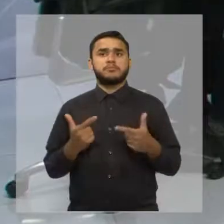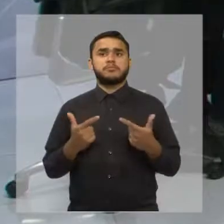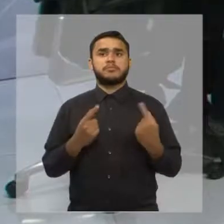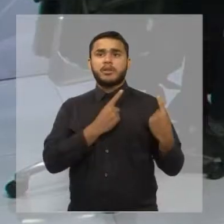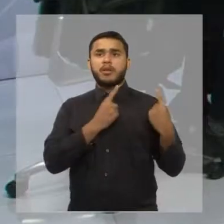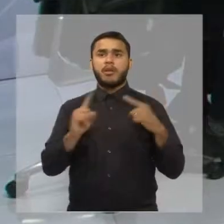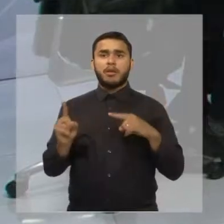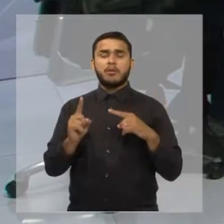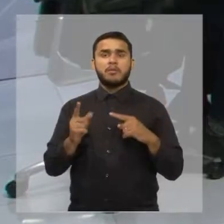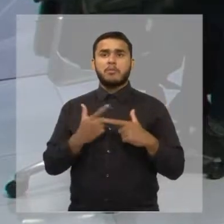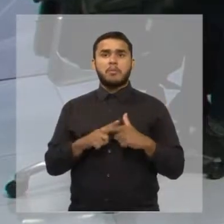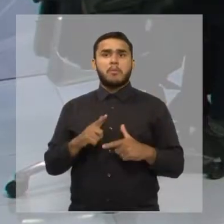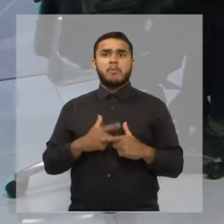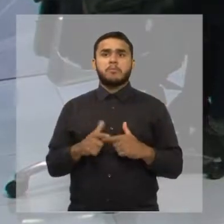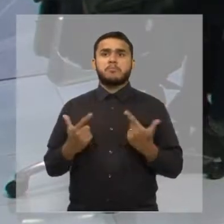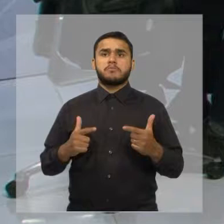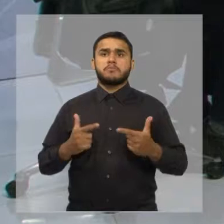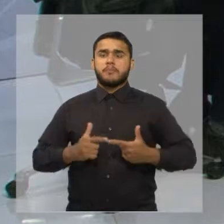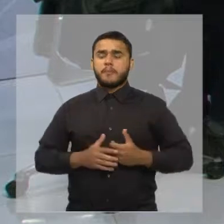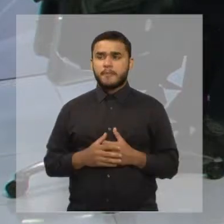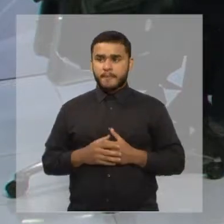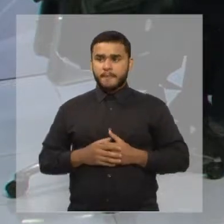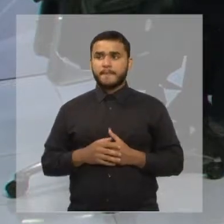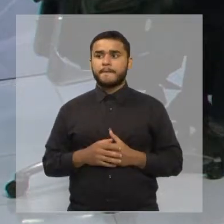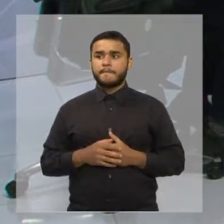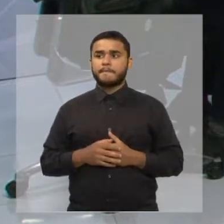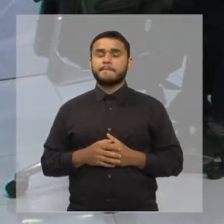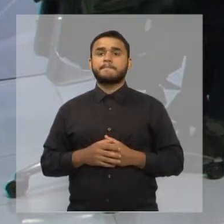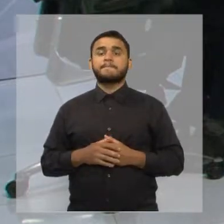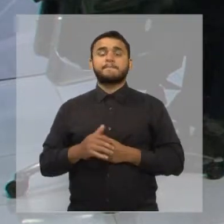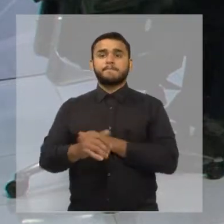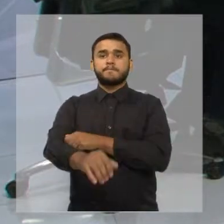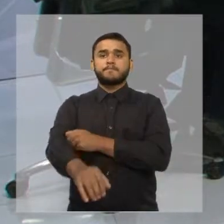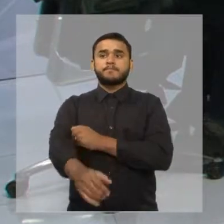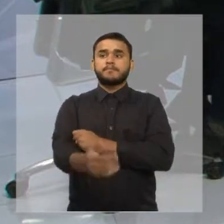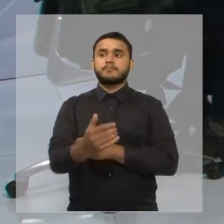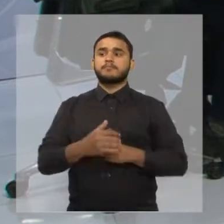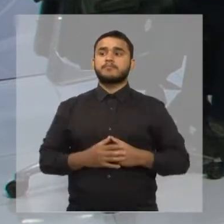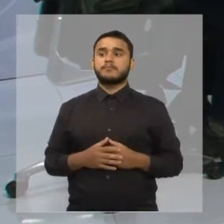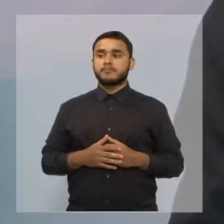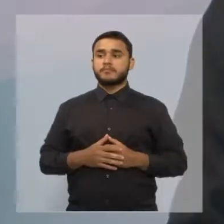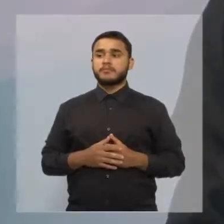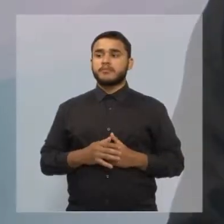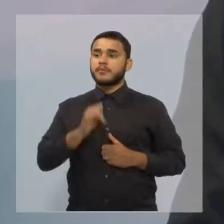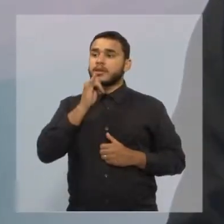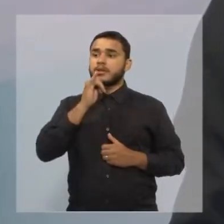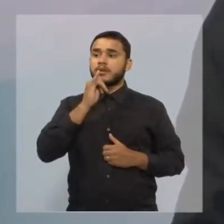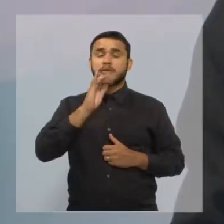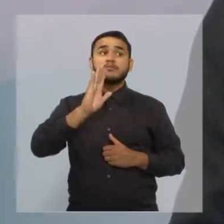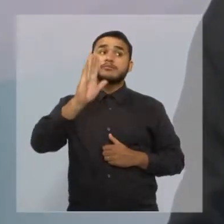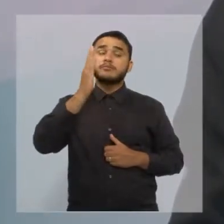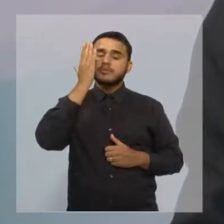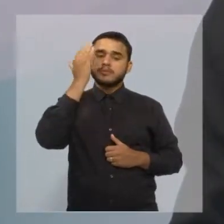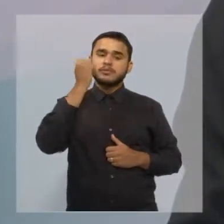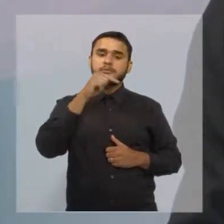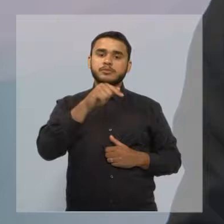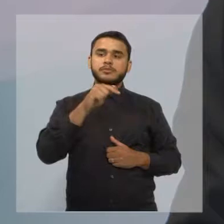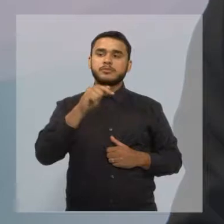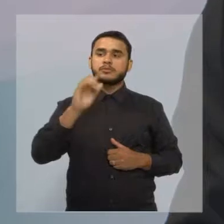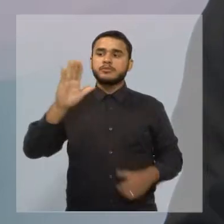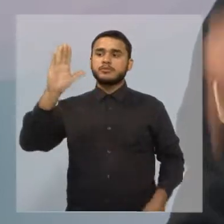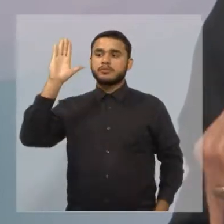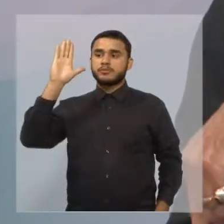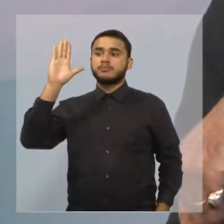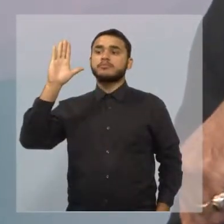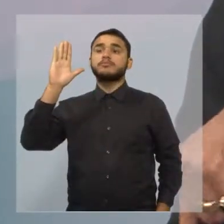para o do Maranhão, que é quando o governador do Ceará, na sua posse, Bahia, louva a presença de representantes de